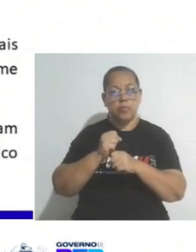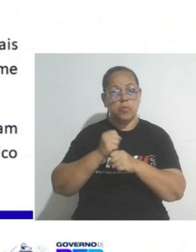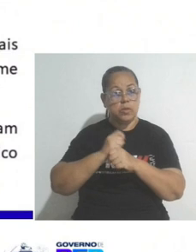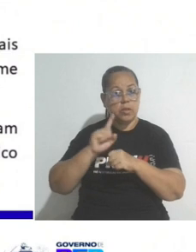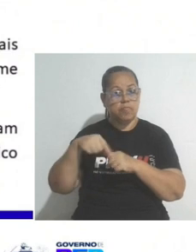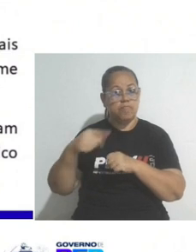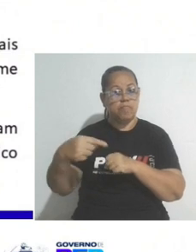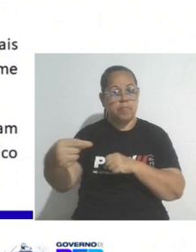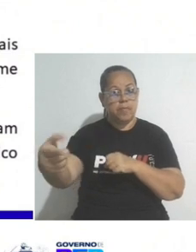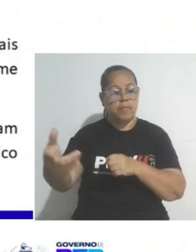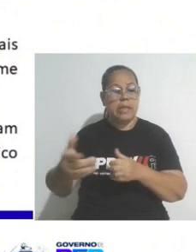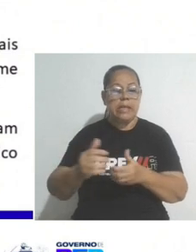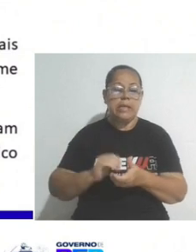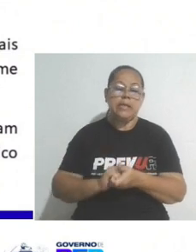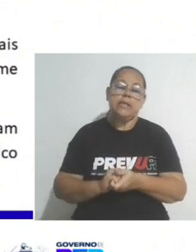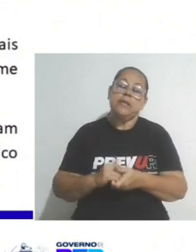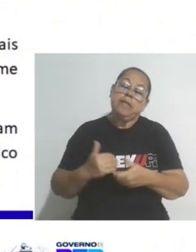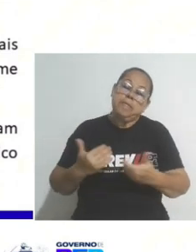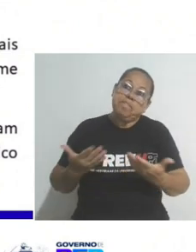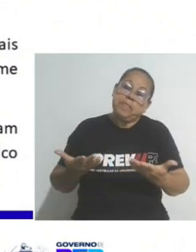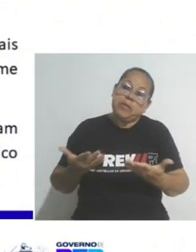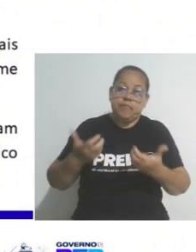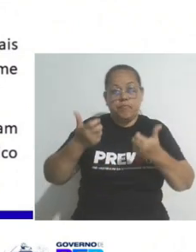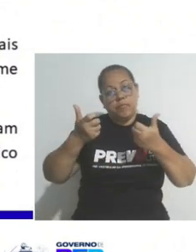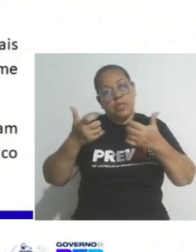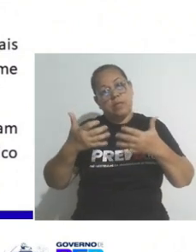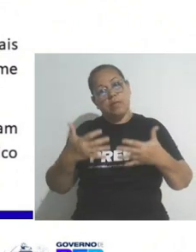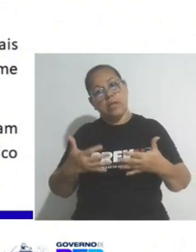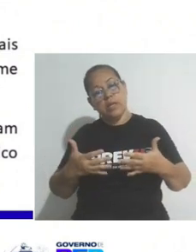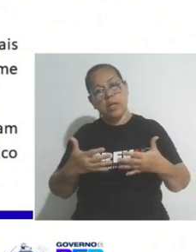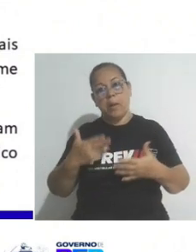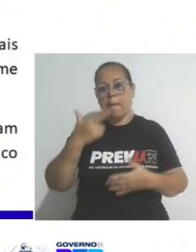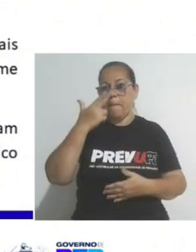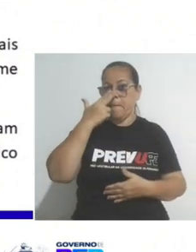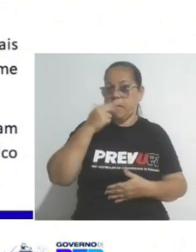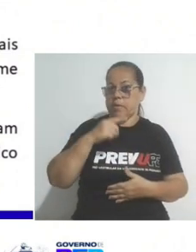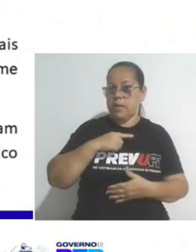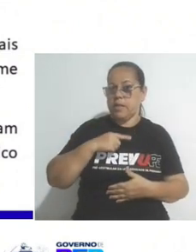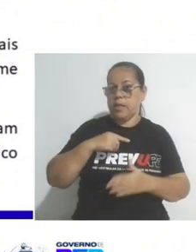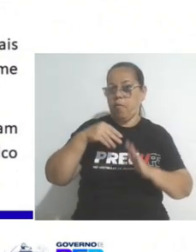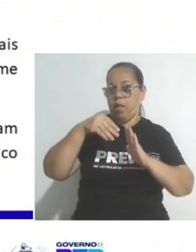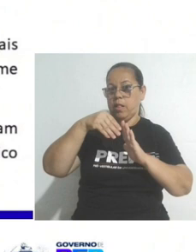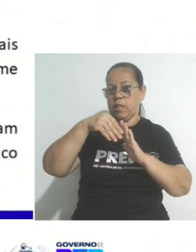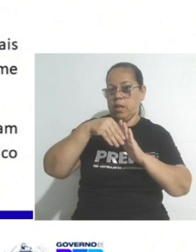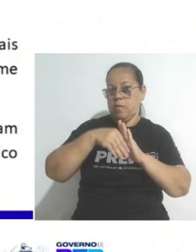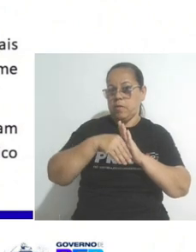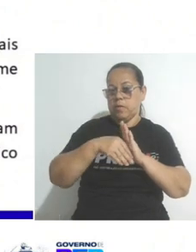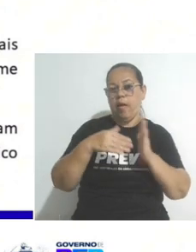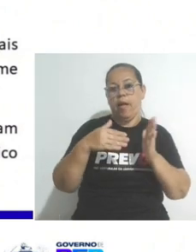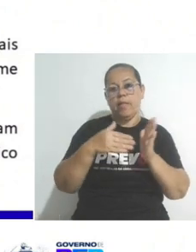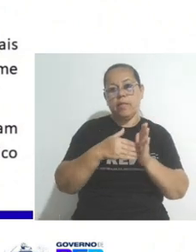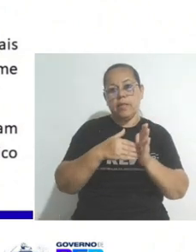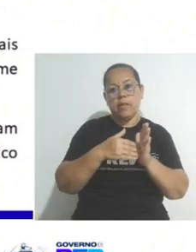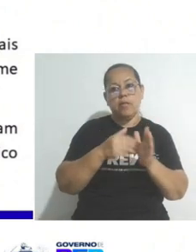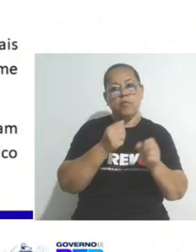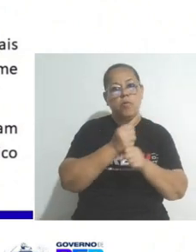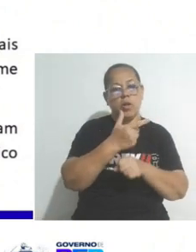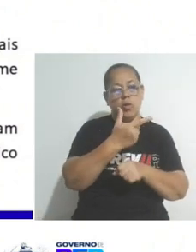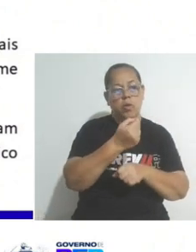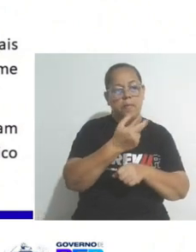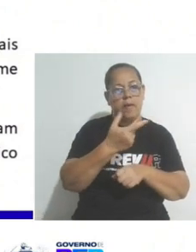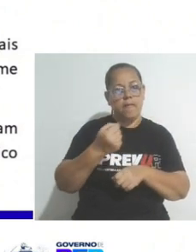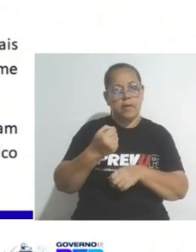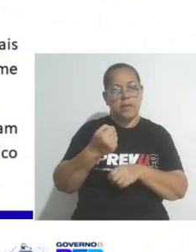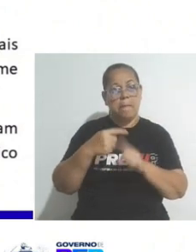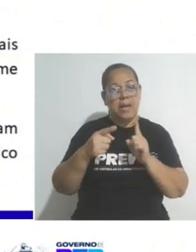ó ele está dizendo que embora haja uma diminuição até 2020 no volume de imigrantes